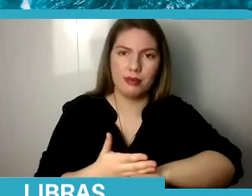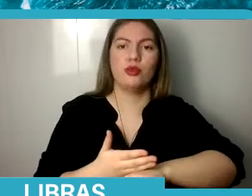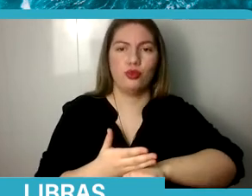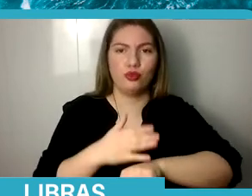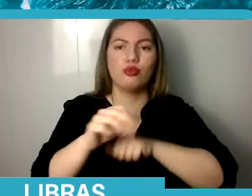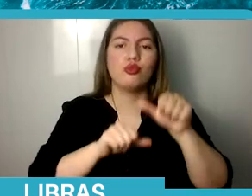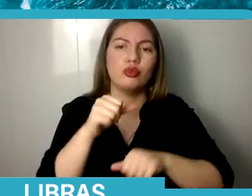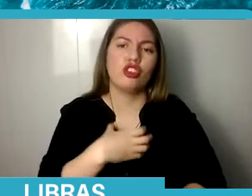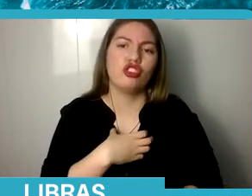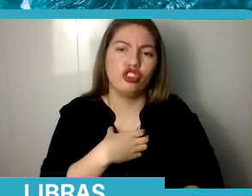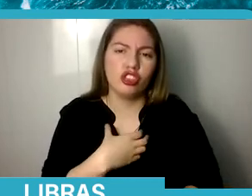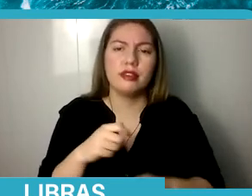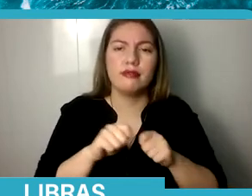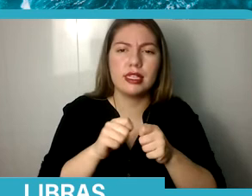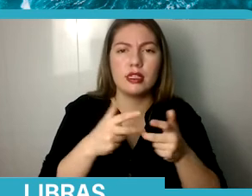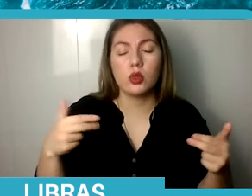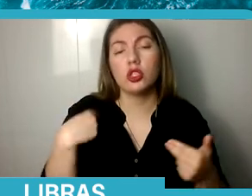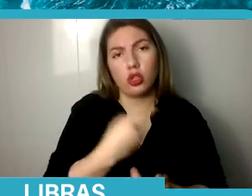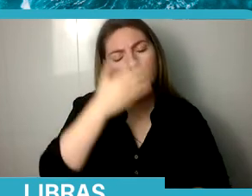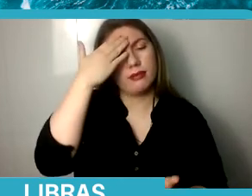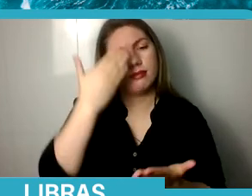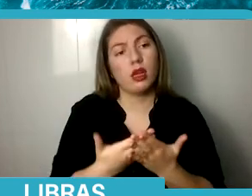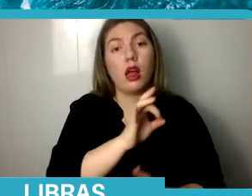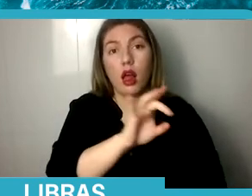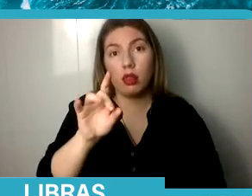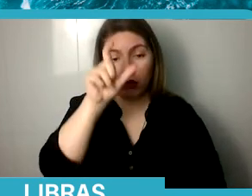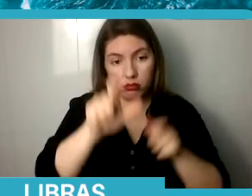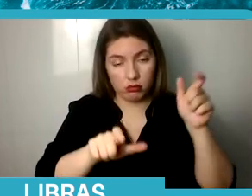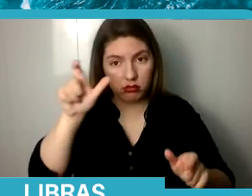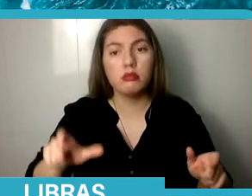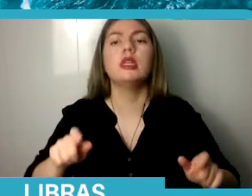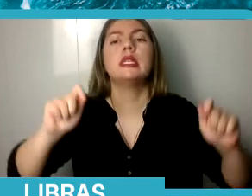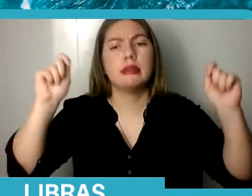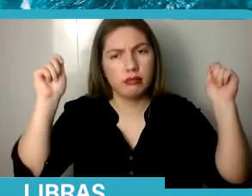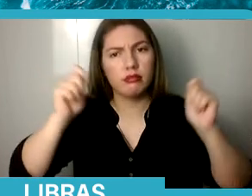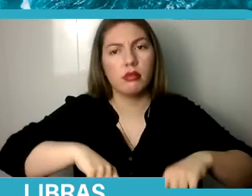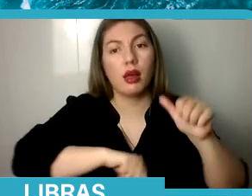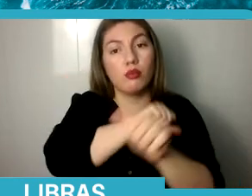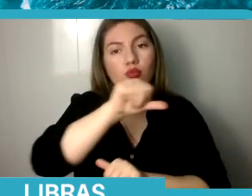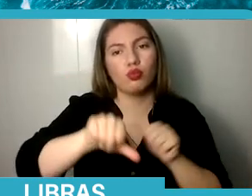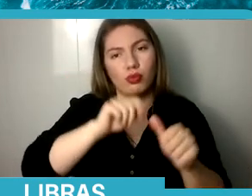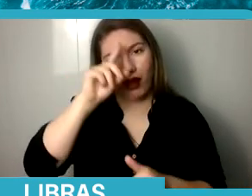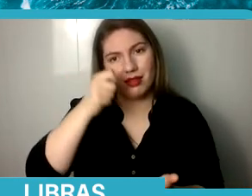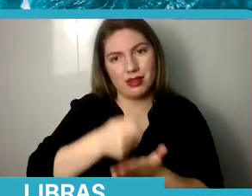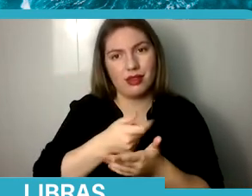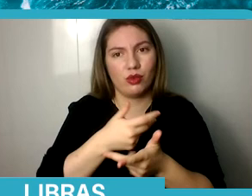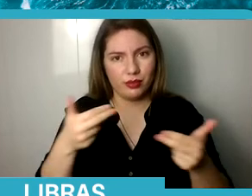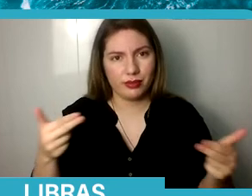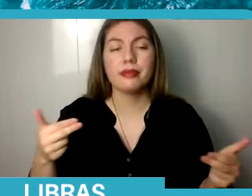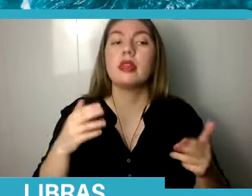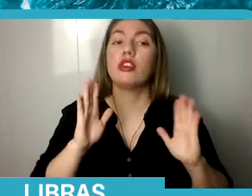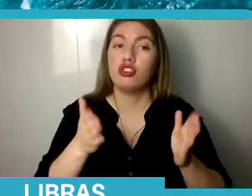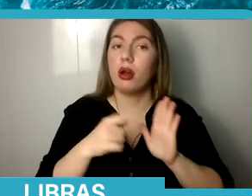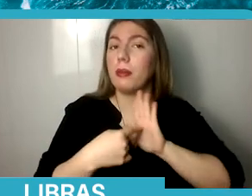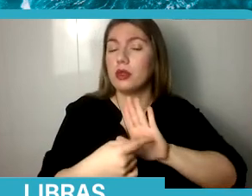a gente acredita muito no poder individual e no poder das pequenas trocas Então aqui tem alguns exemplos né que eu já